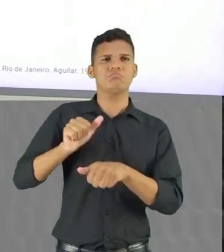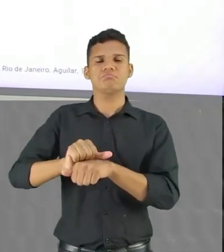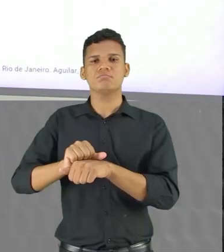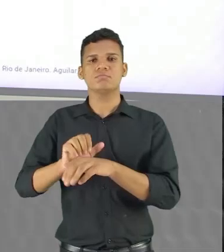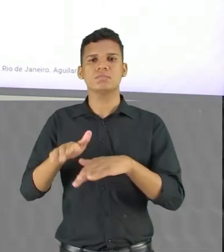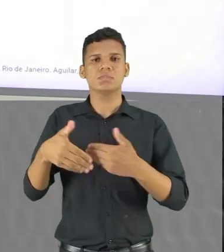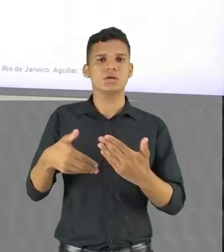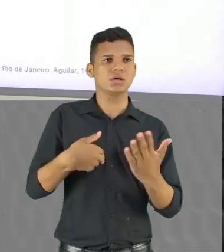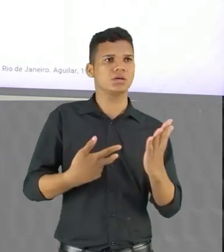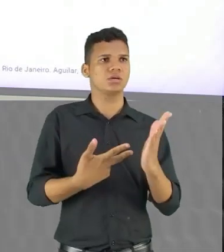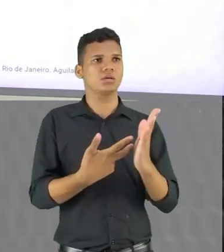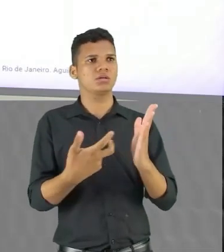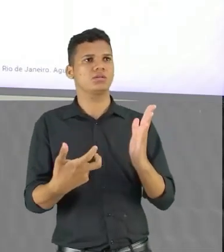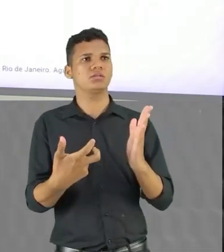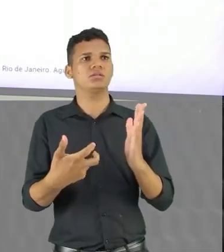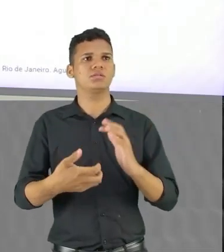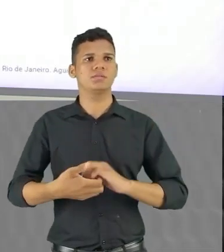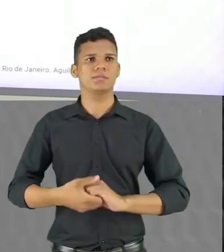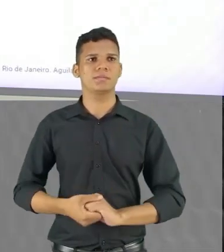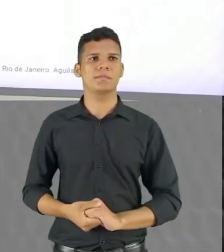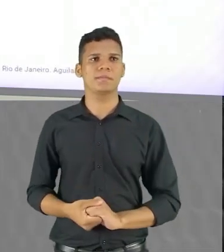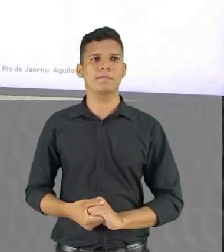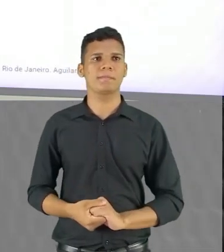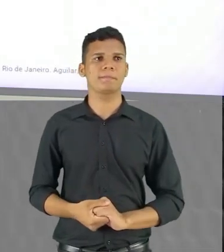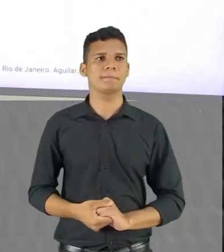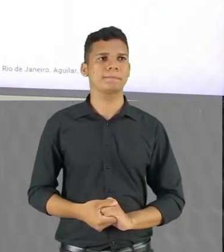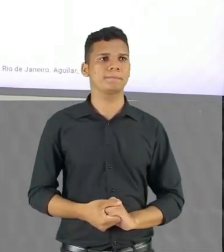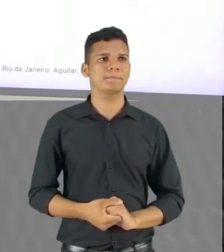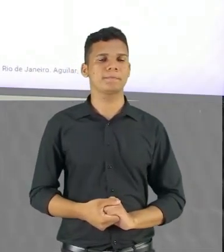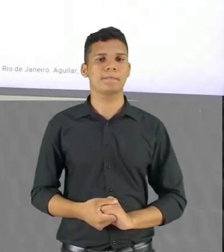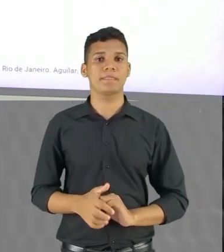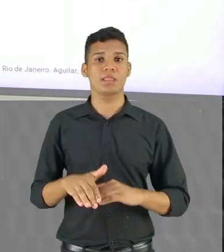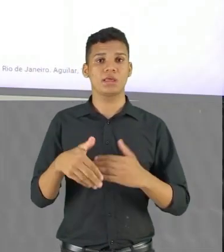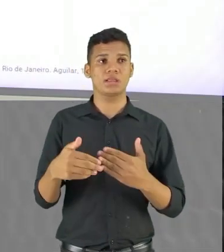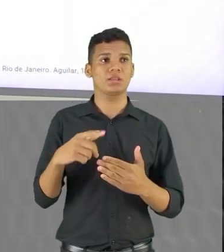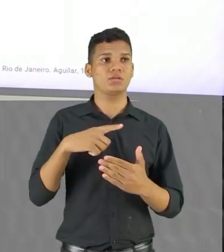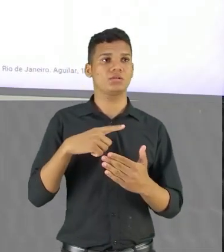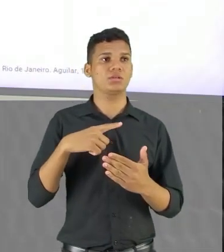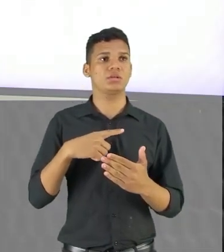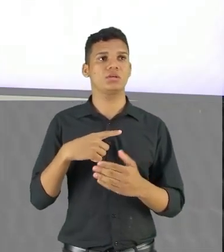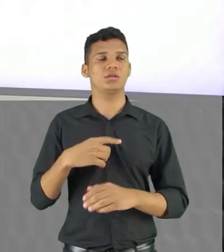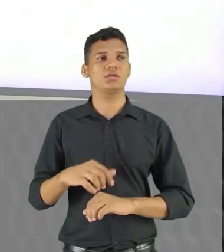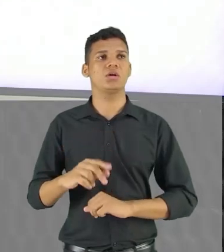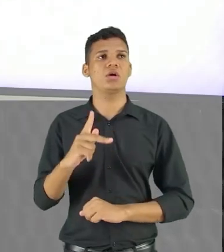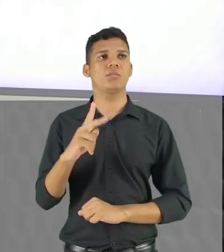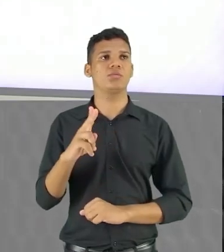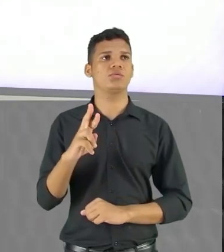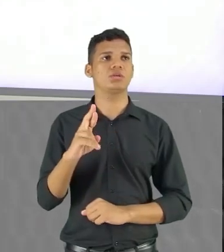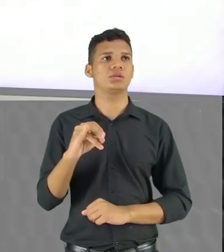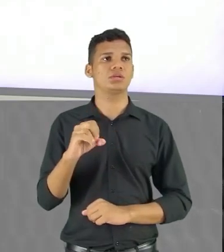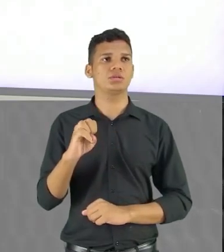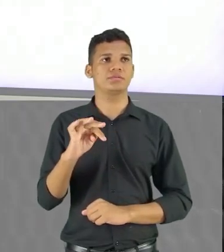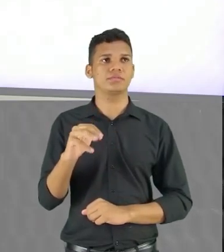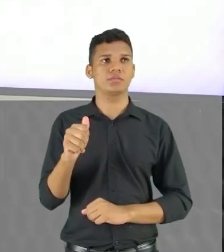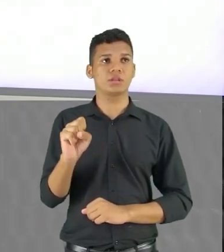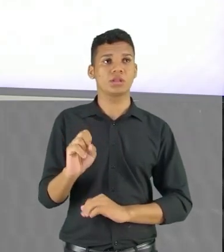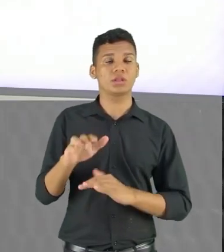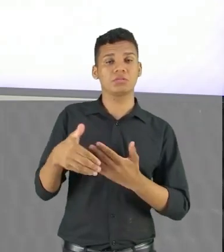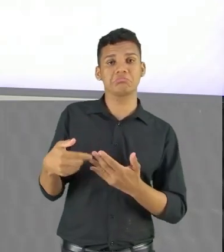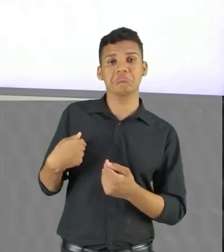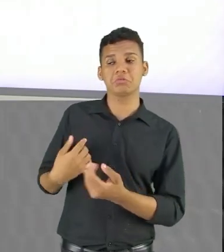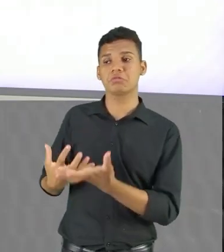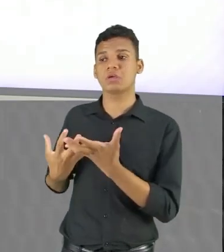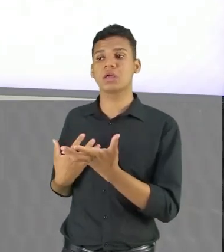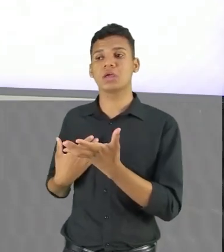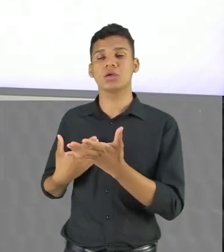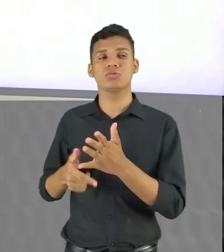dicionário o cúnio vernáculo de um vocábulo, Abaixo os puristas, quero antes o